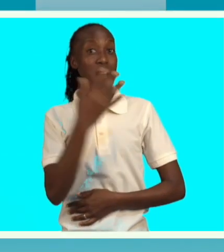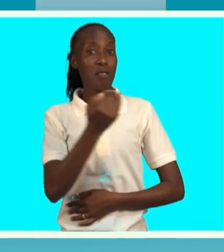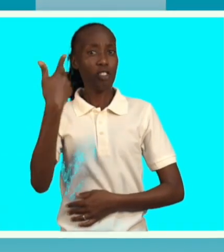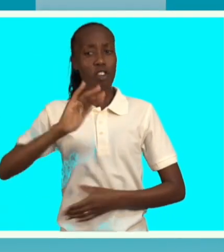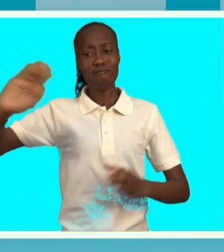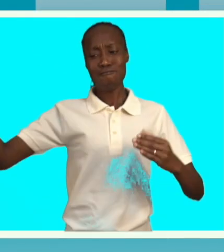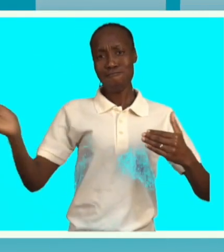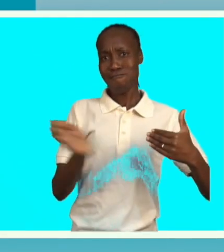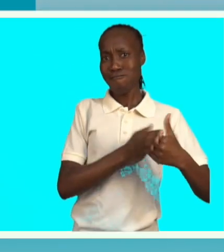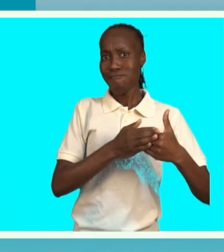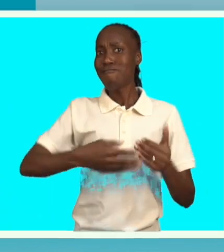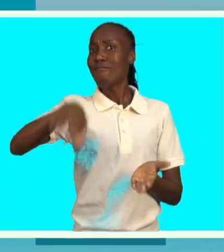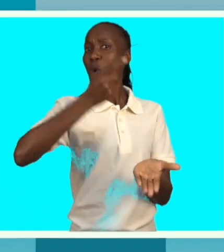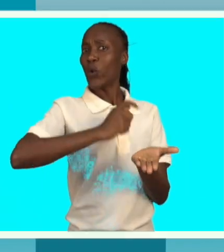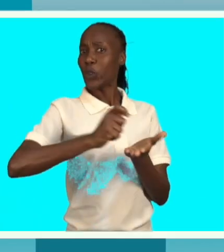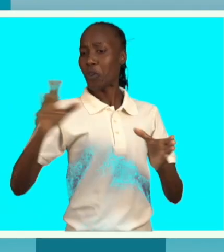retornadas, foram reintegradas na escola.